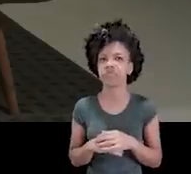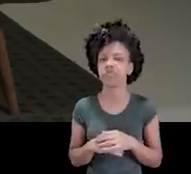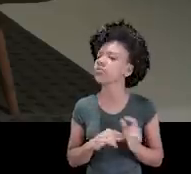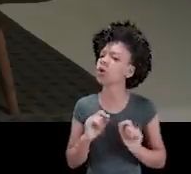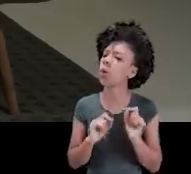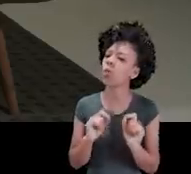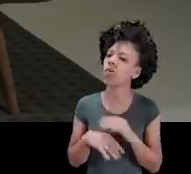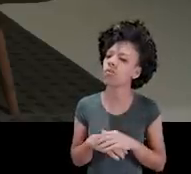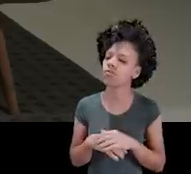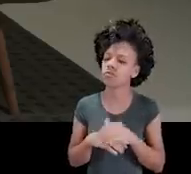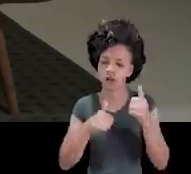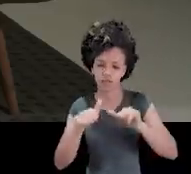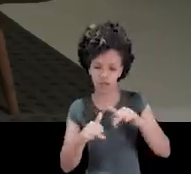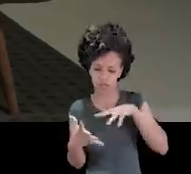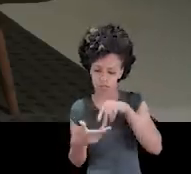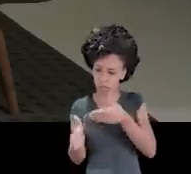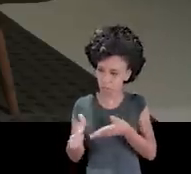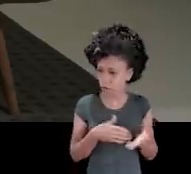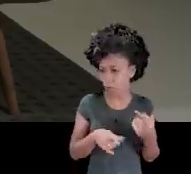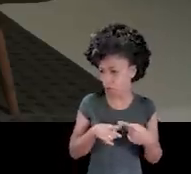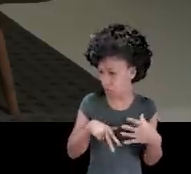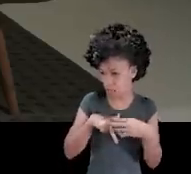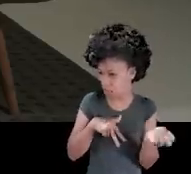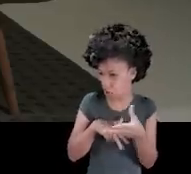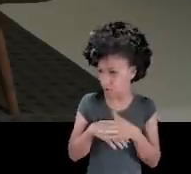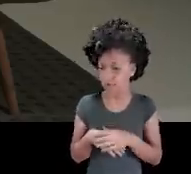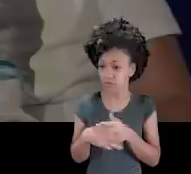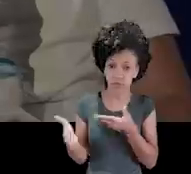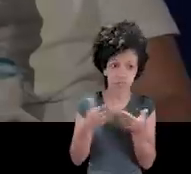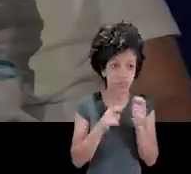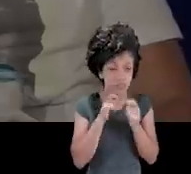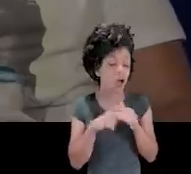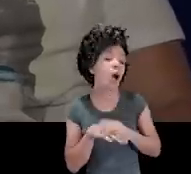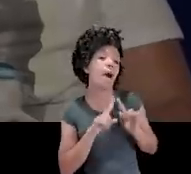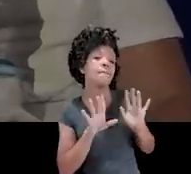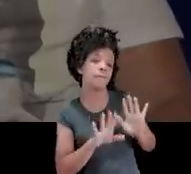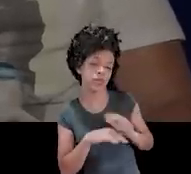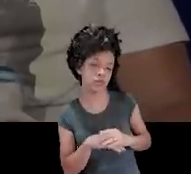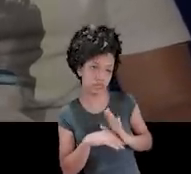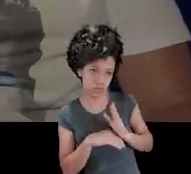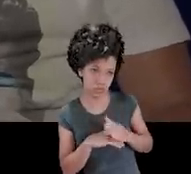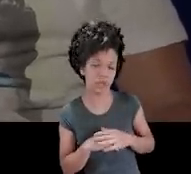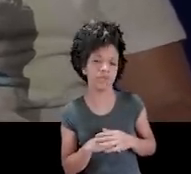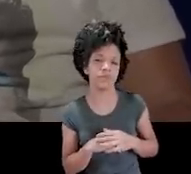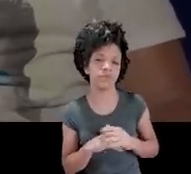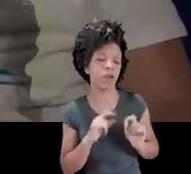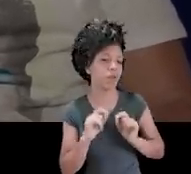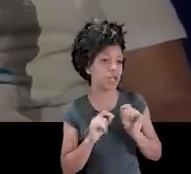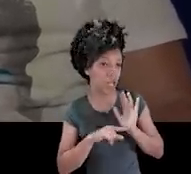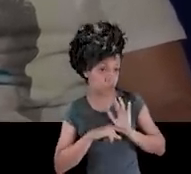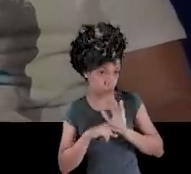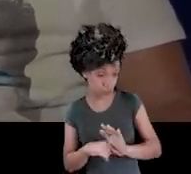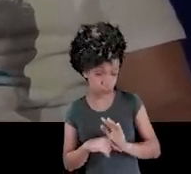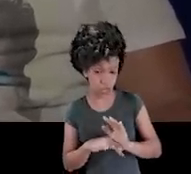o que vocês analisam nesse novo momento? Porque agora virou um novo momento. Tanto que vocês estão aqui. Mas, assim, ó, uma coisa que eu já vou fazer, assim, uma das coisas que nos